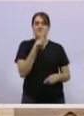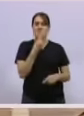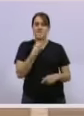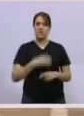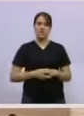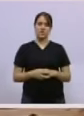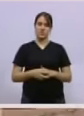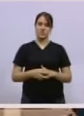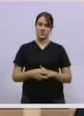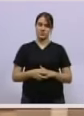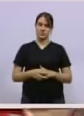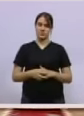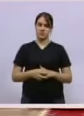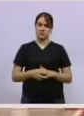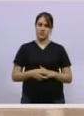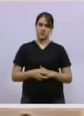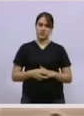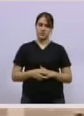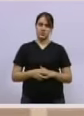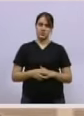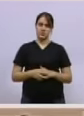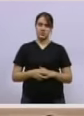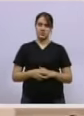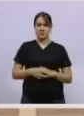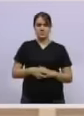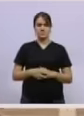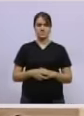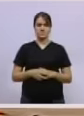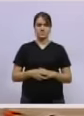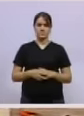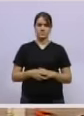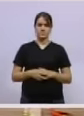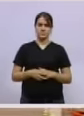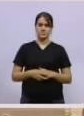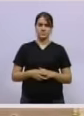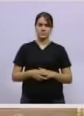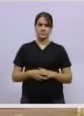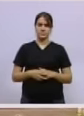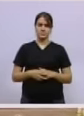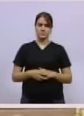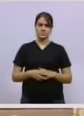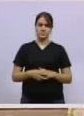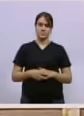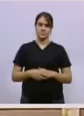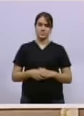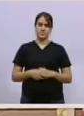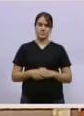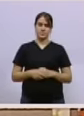Você nasceu para ser assim, ó. Desculpa, mas é. Era para ser quadrúpede, a gente ficou de pé de